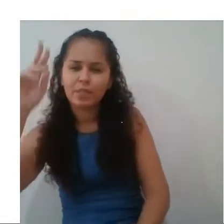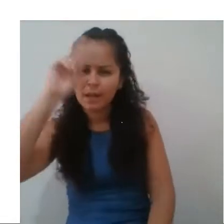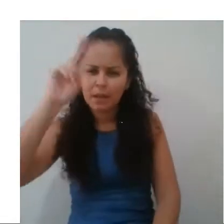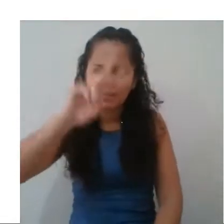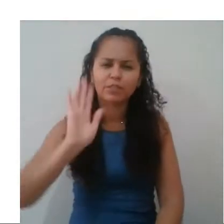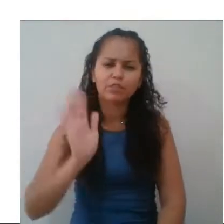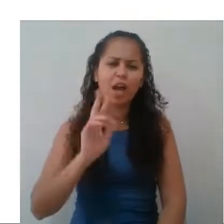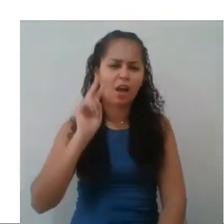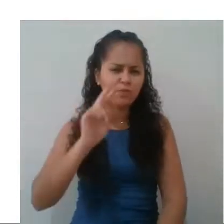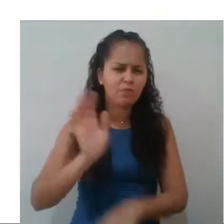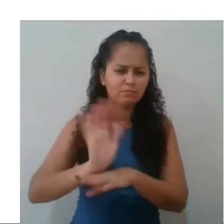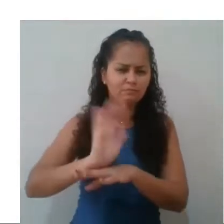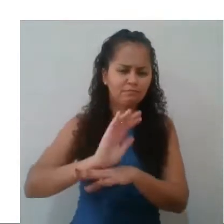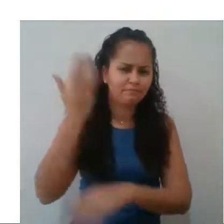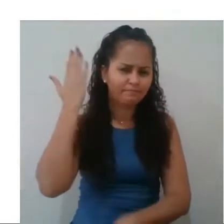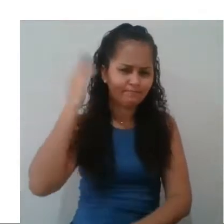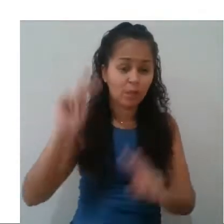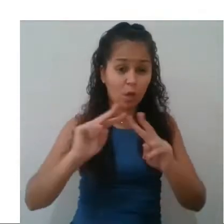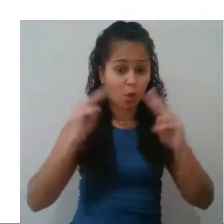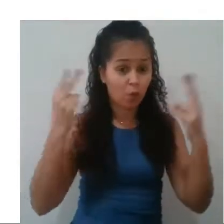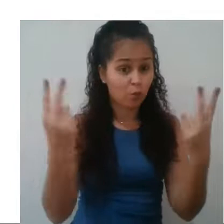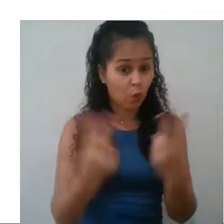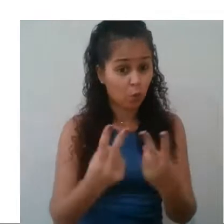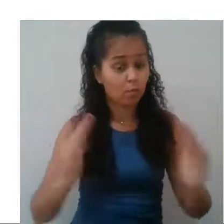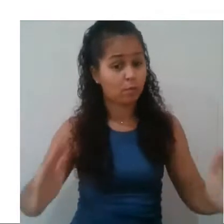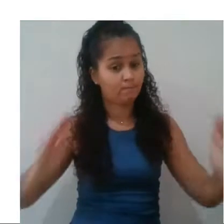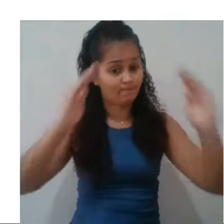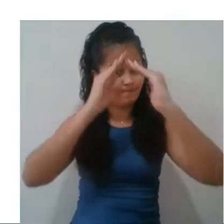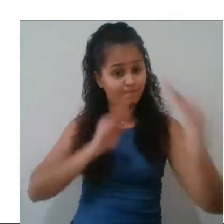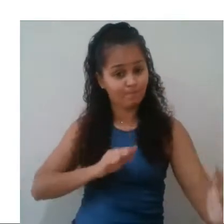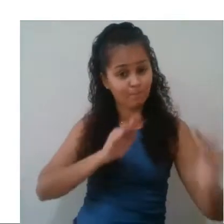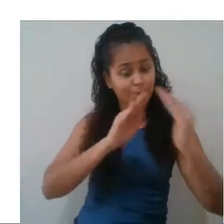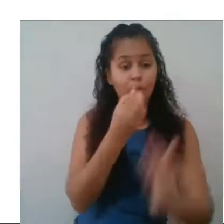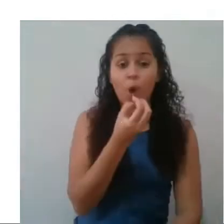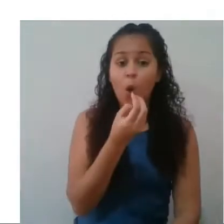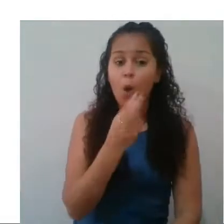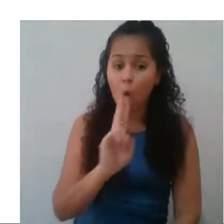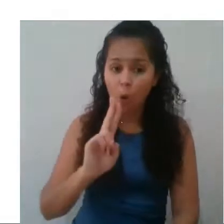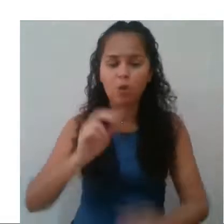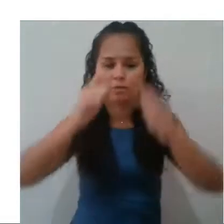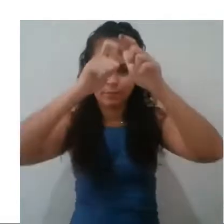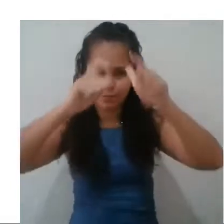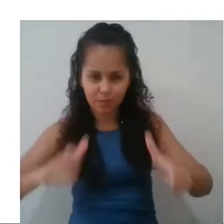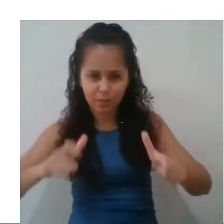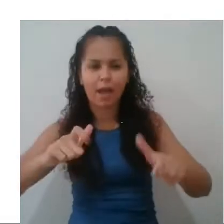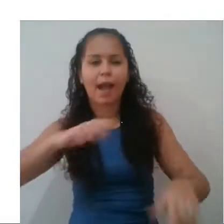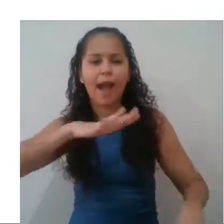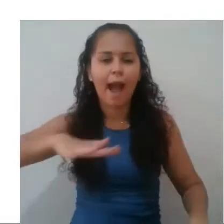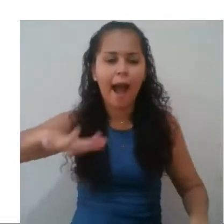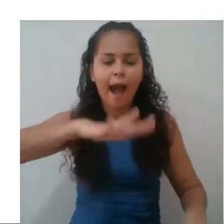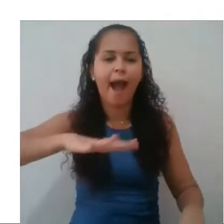viu no vídeo anterior, o volume de uma pirâmide ou o volume de um cone é a área da base vezes a